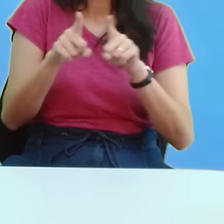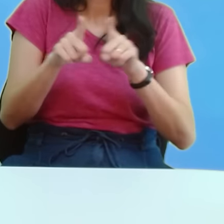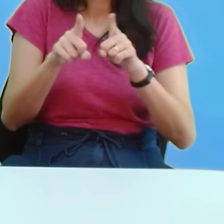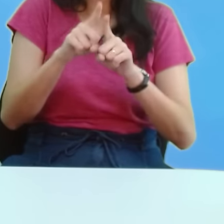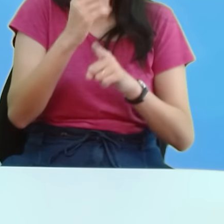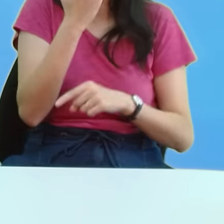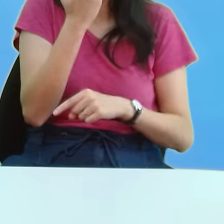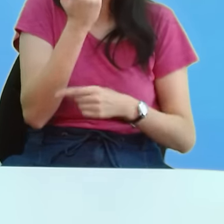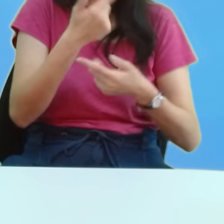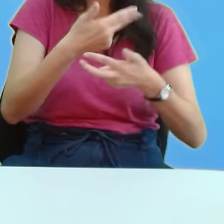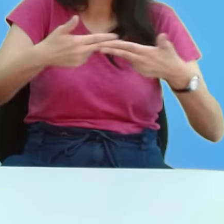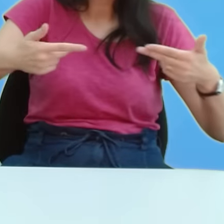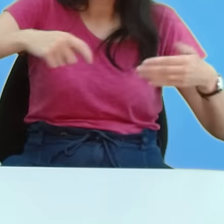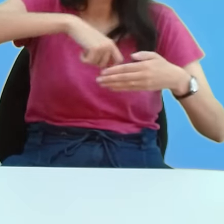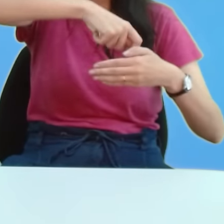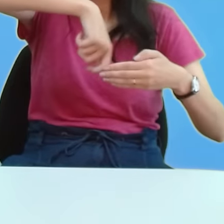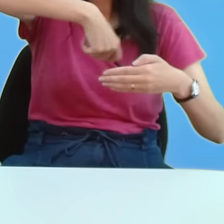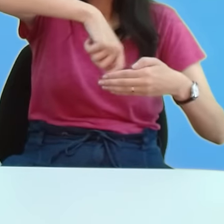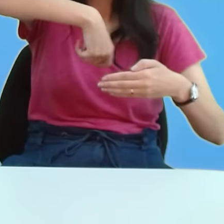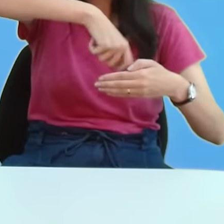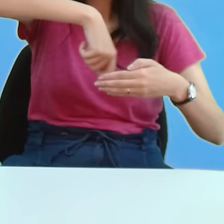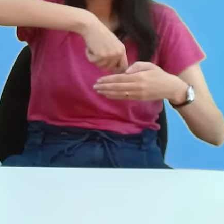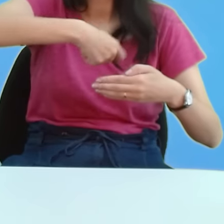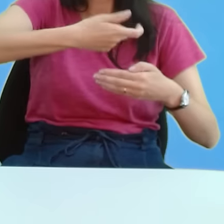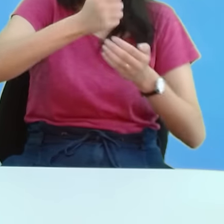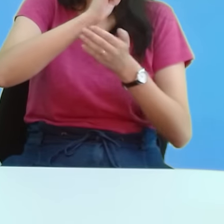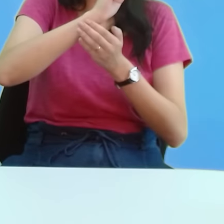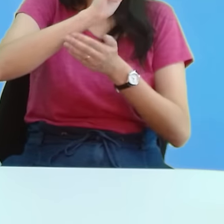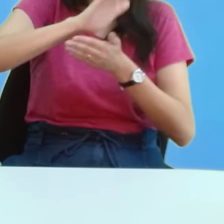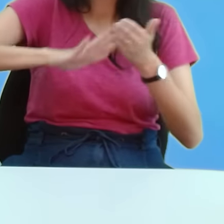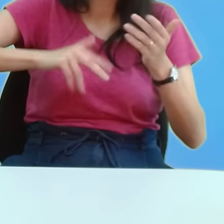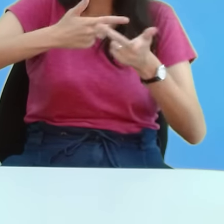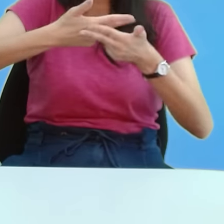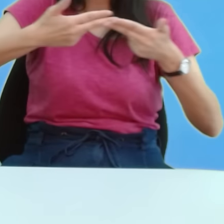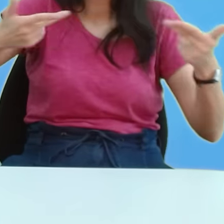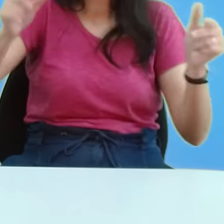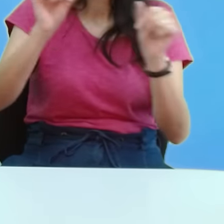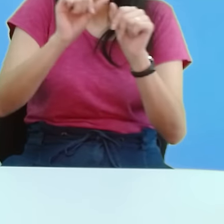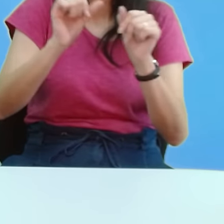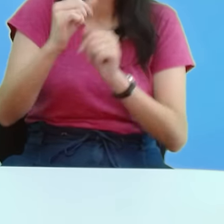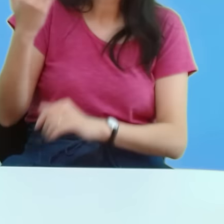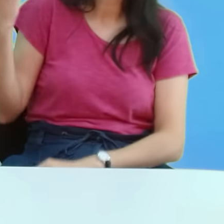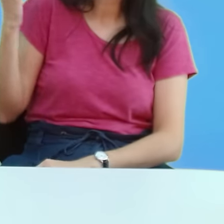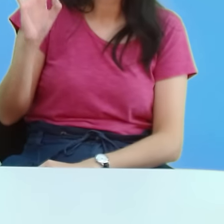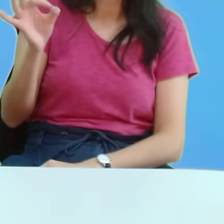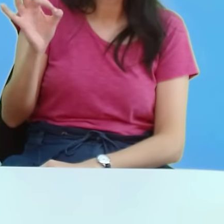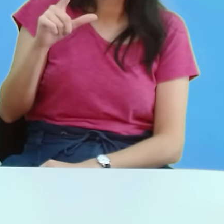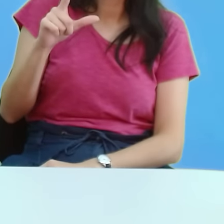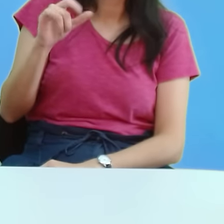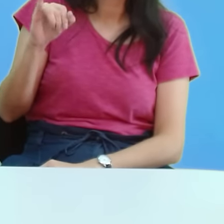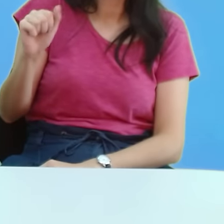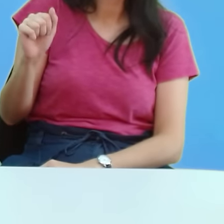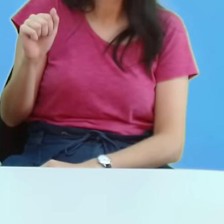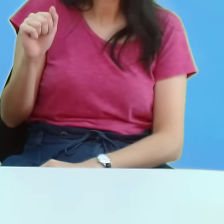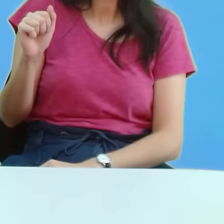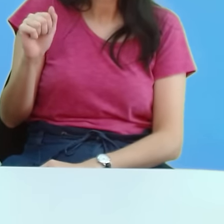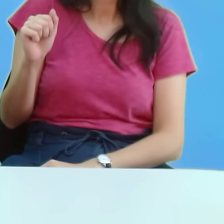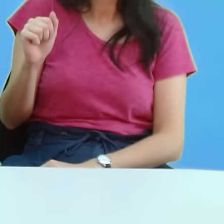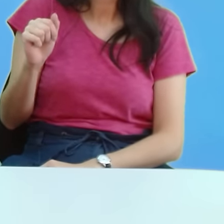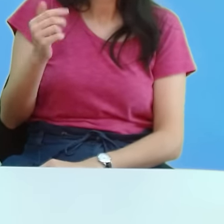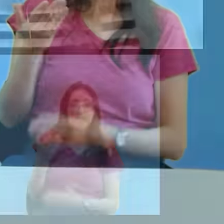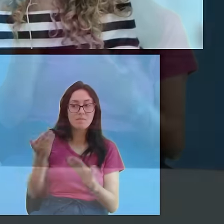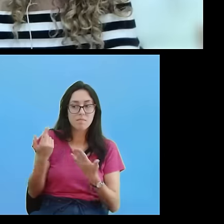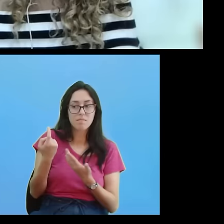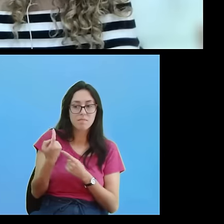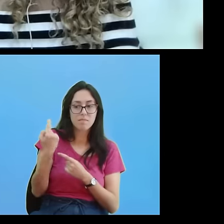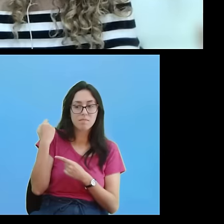de alimentos, seja nas atividades, né, recentes que aconteceram, né, Lia? Agora há pouco tempo, no mês